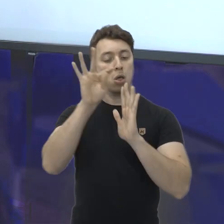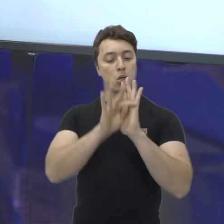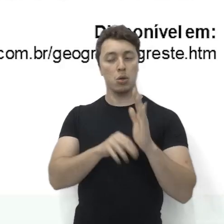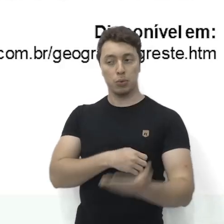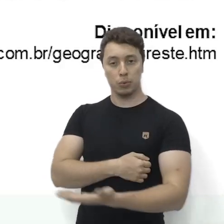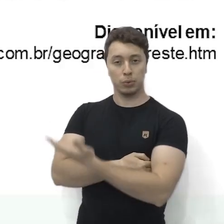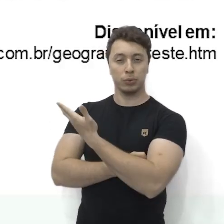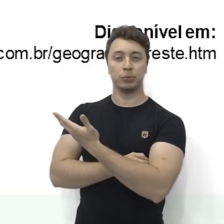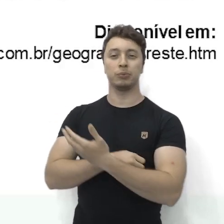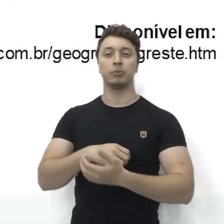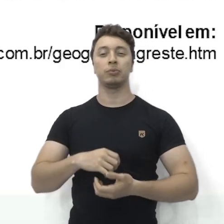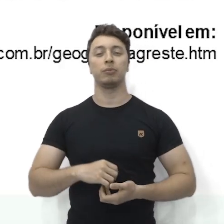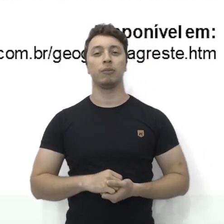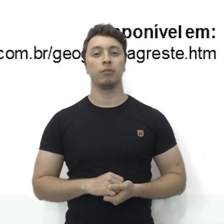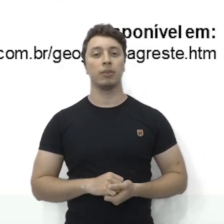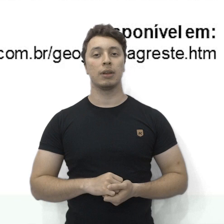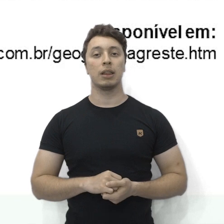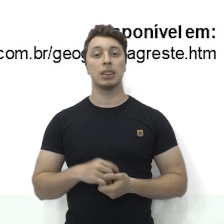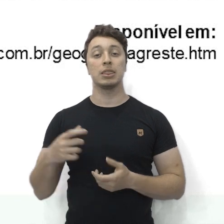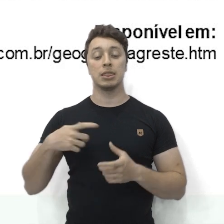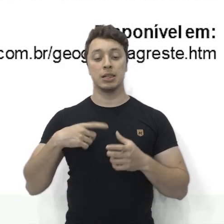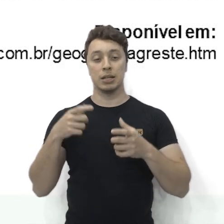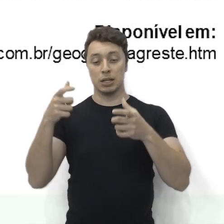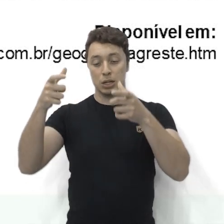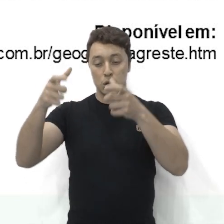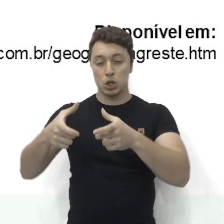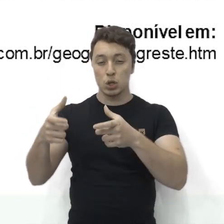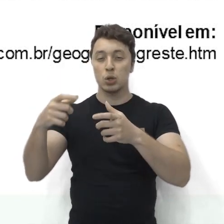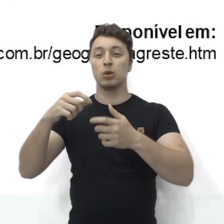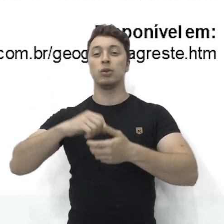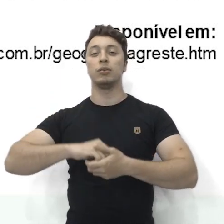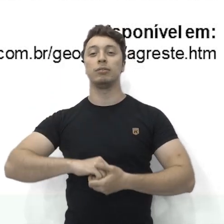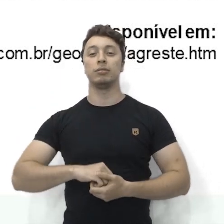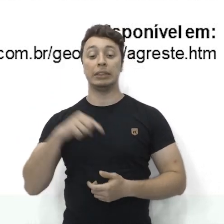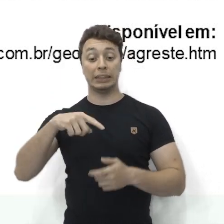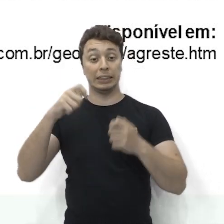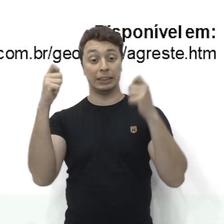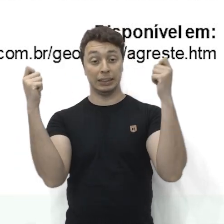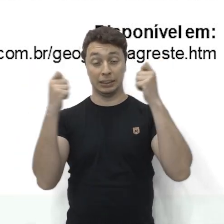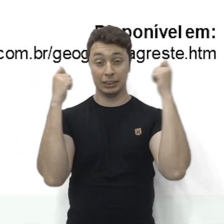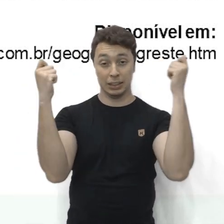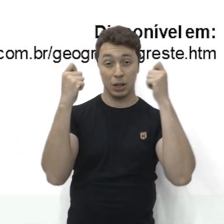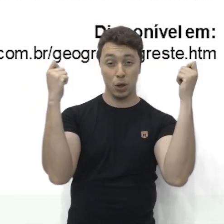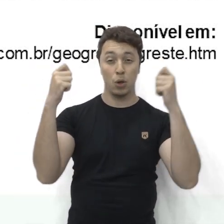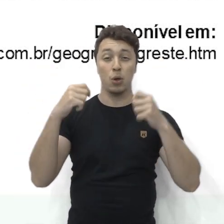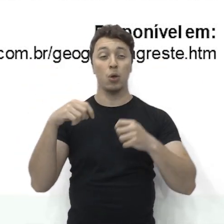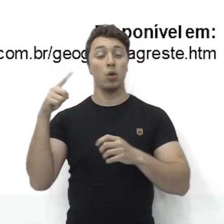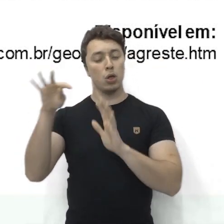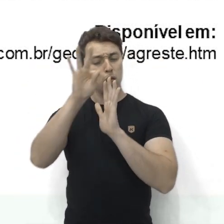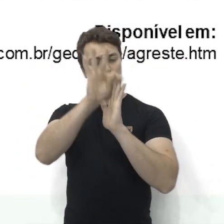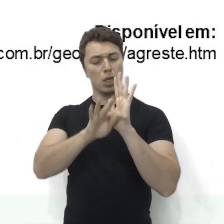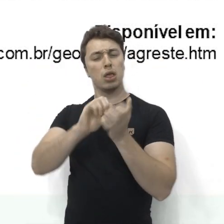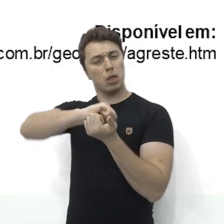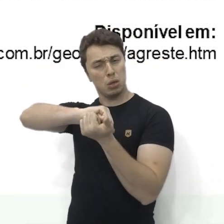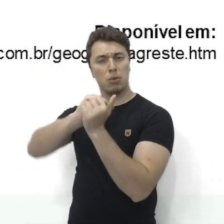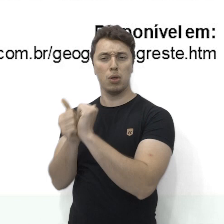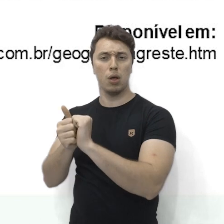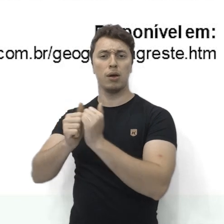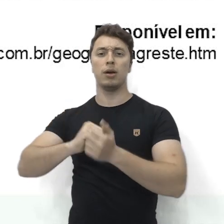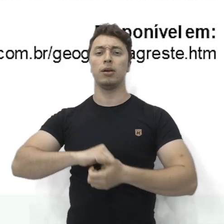a seguir. Localização geográfica de Caruaru. Esse texto foi um texto